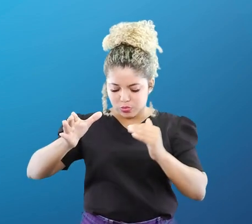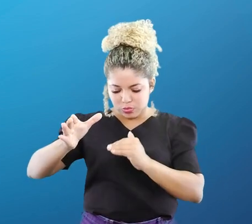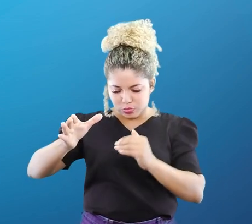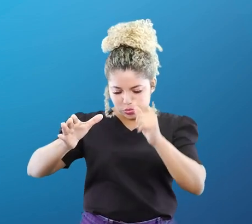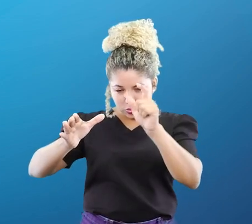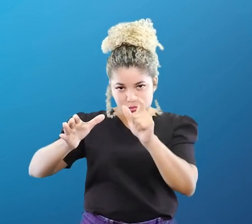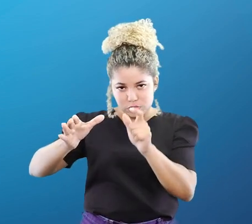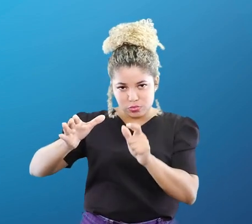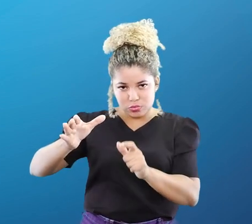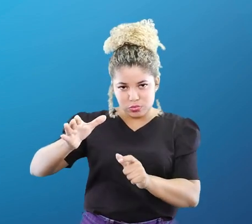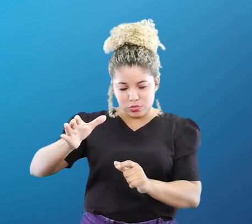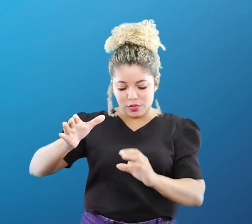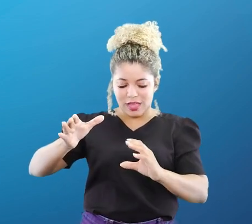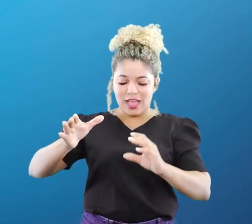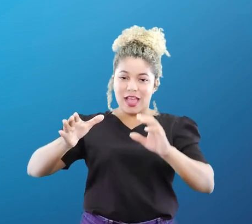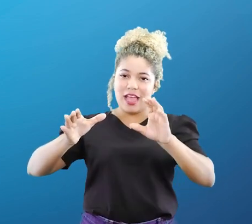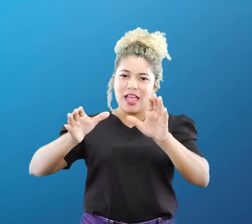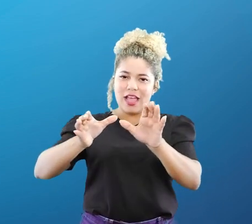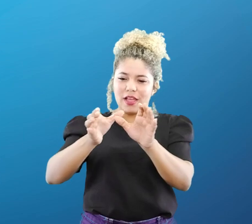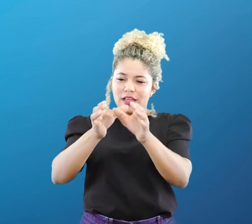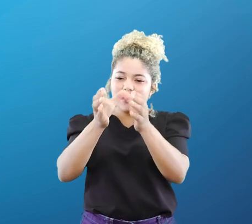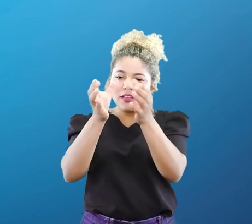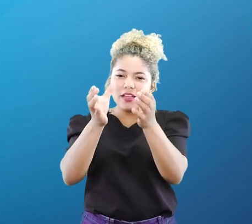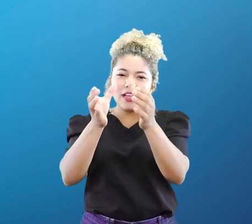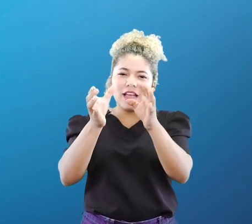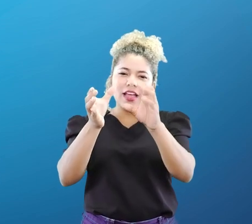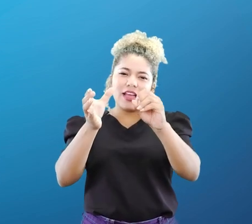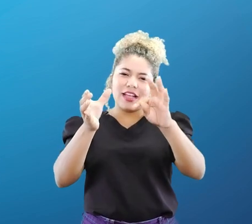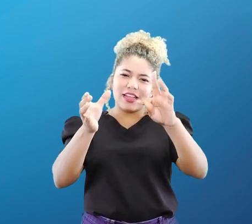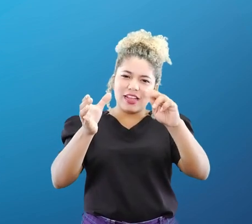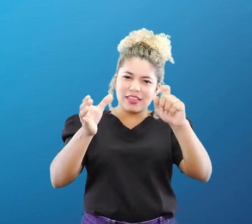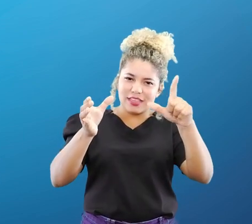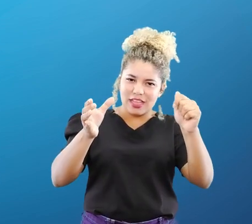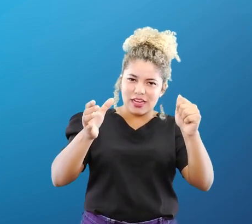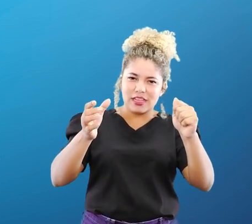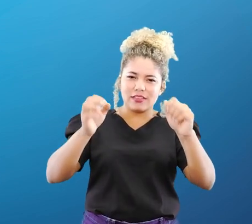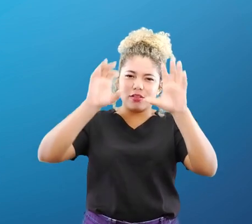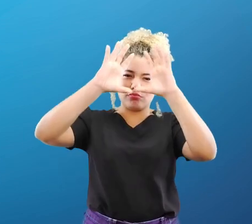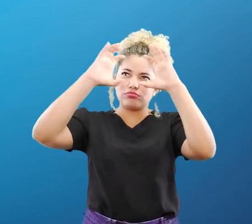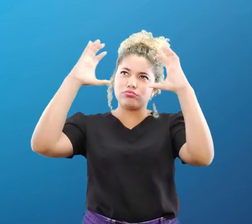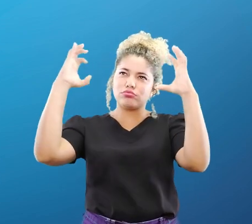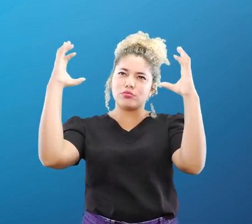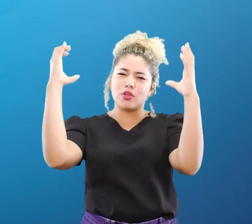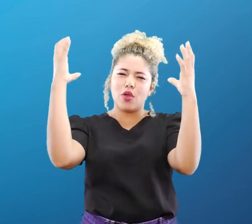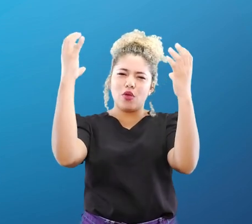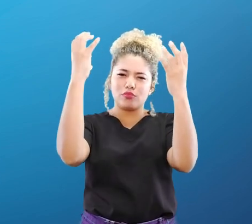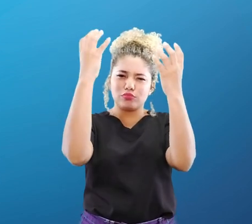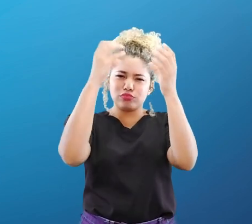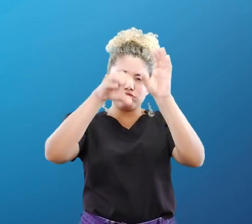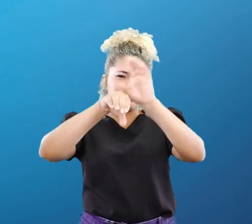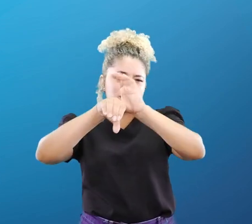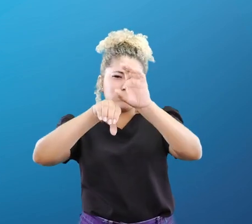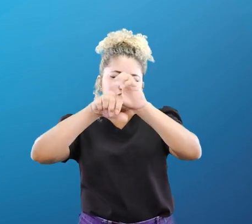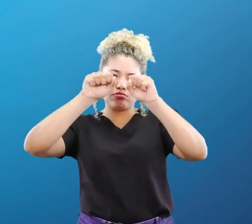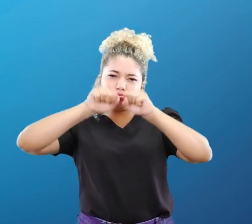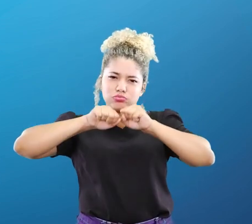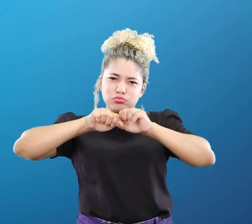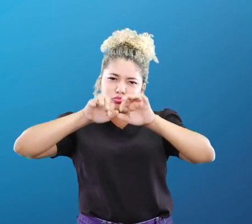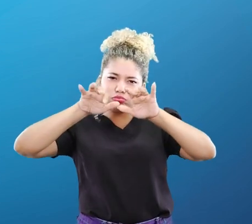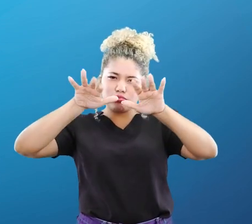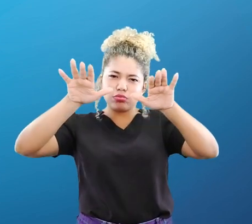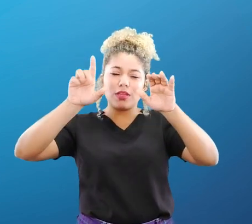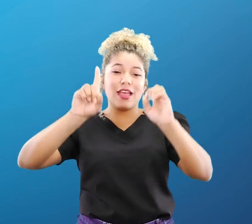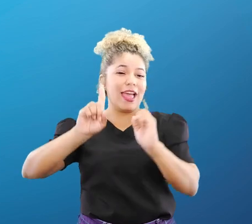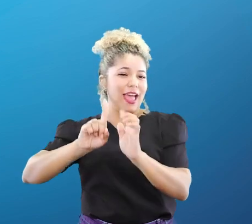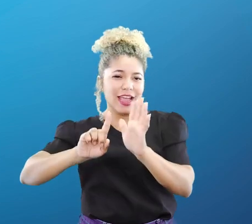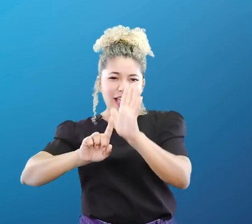cratera, local onde é eliminado o magma. E por último, nós temos nuvens de cinzas e gases. Quando o magma é expelido, há também a liberação